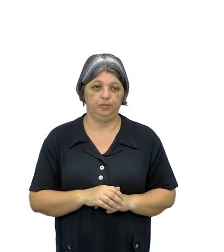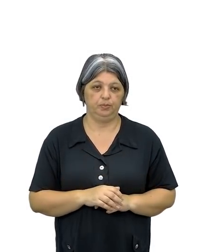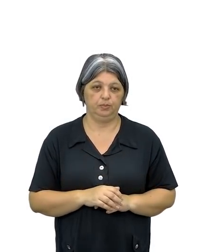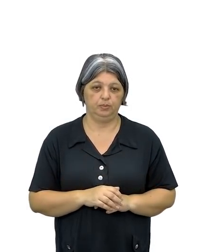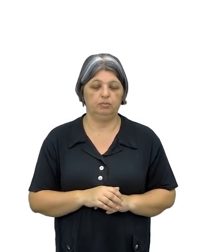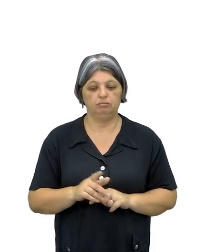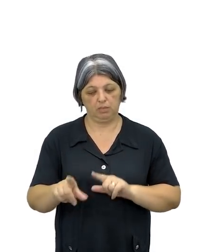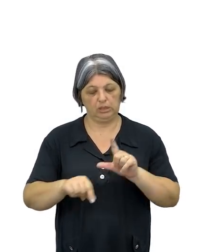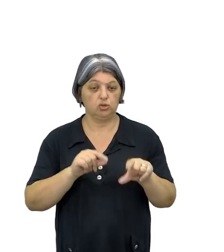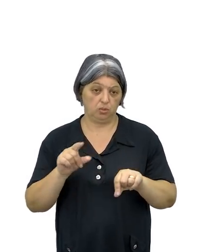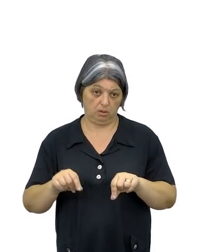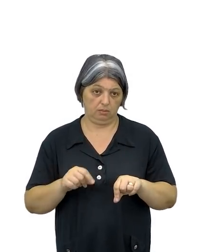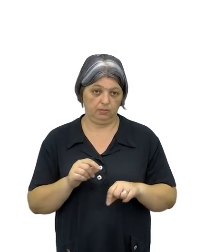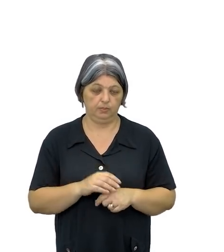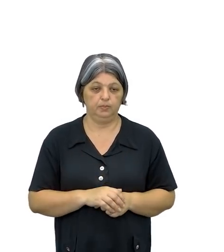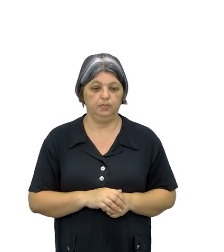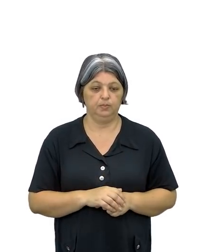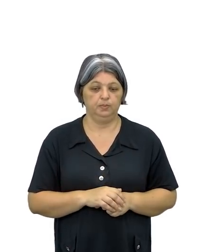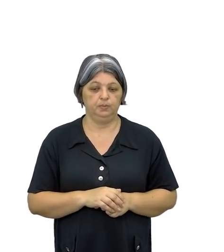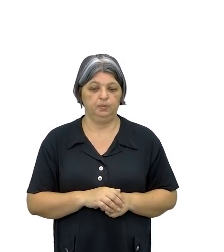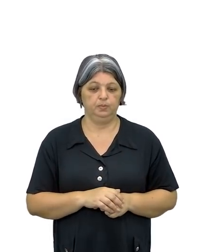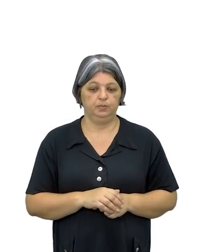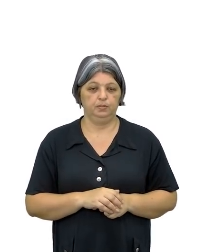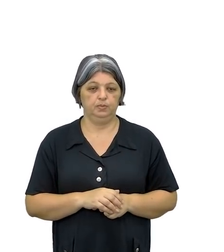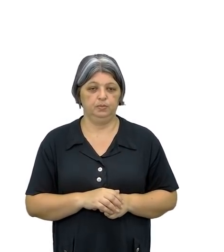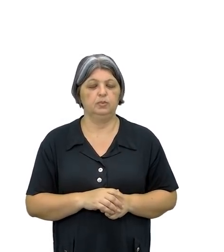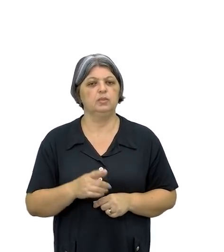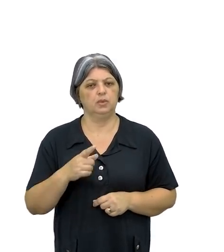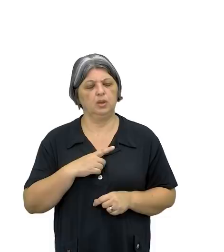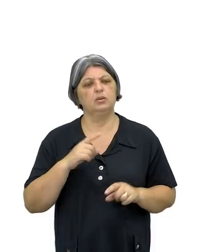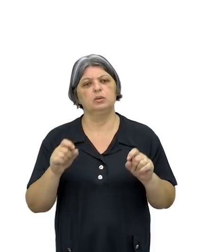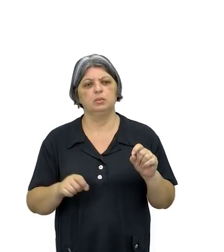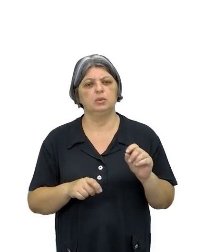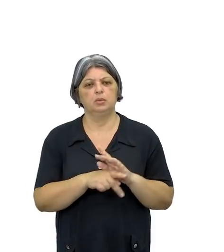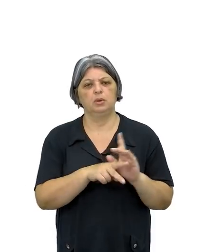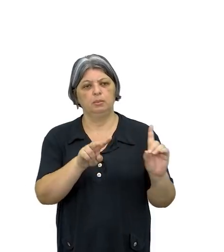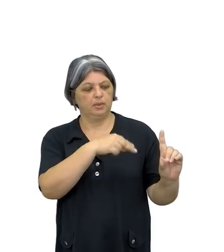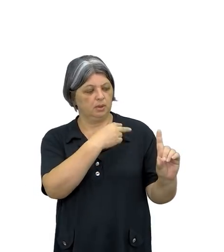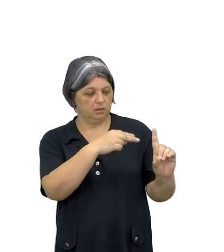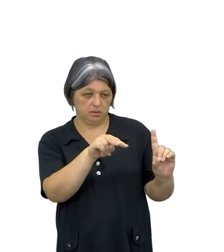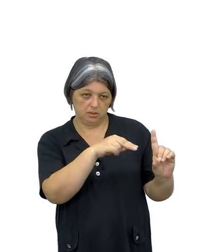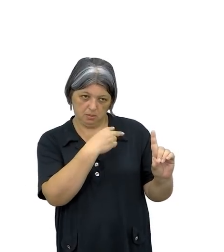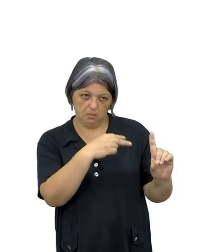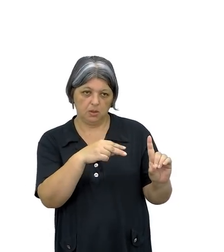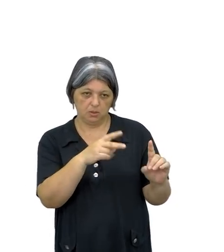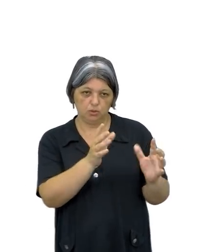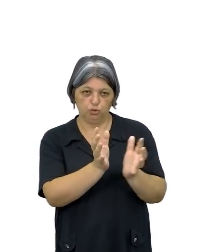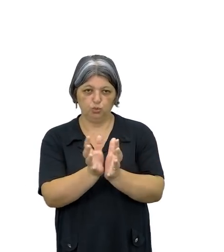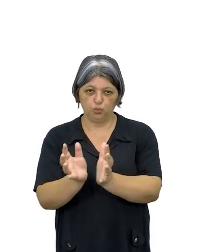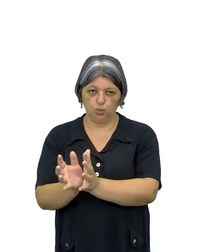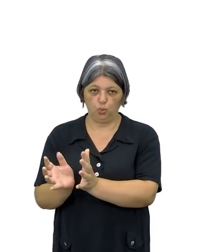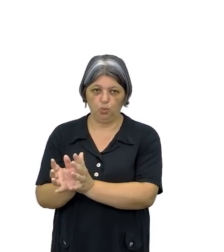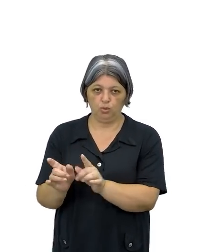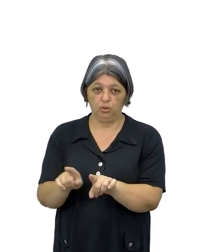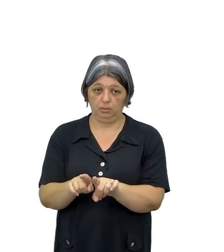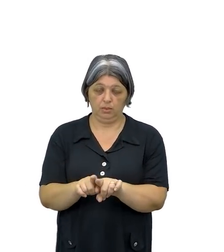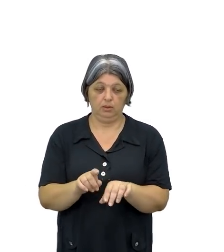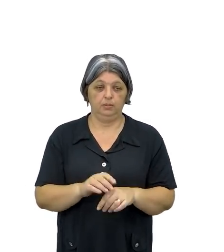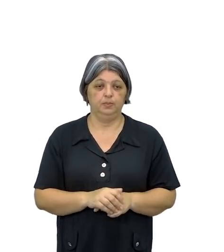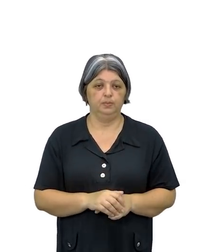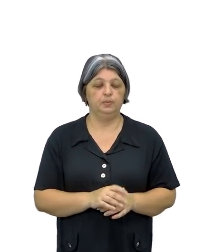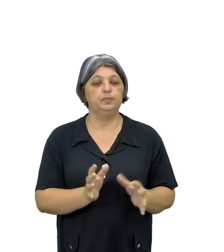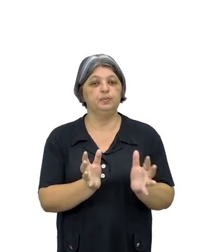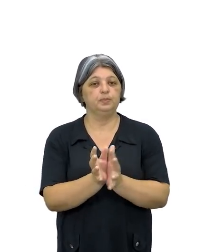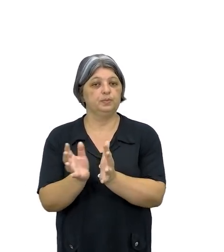esta escolha, tá bom? Aqui a gente põe alguns aspectos, né, dos agrupamentos, tá? Os